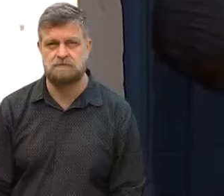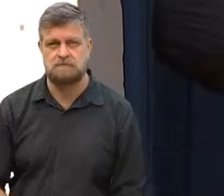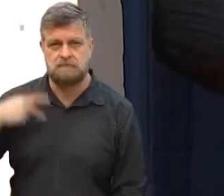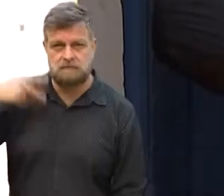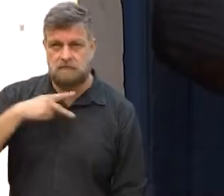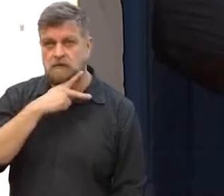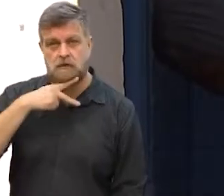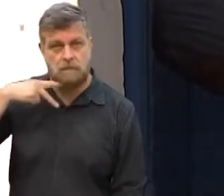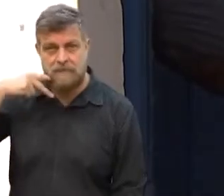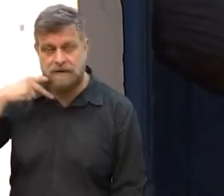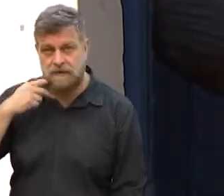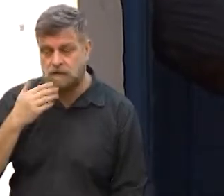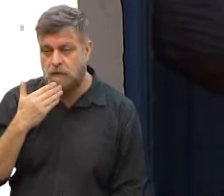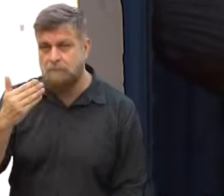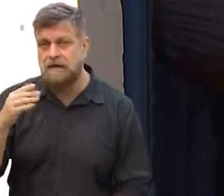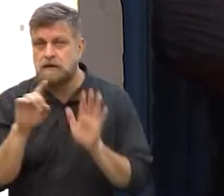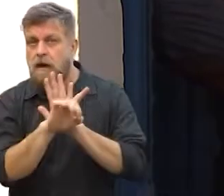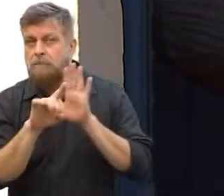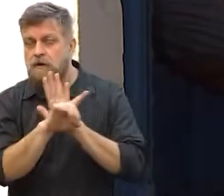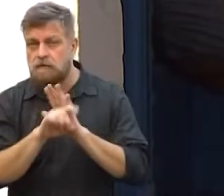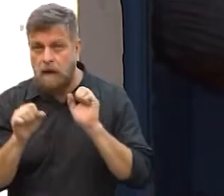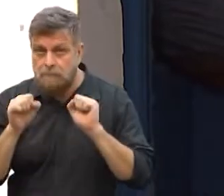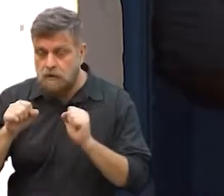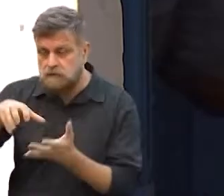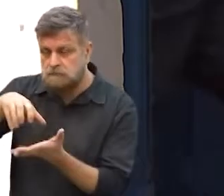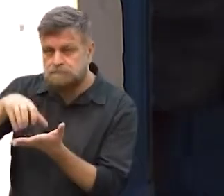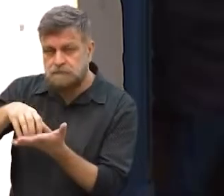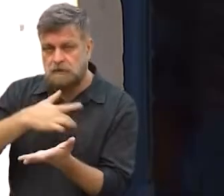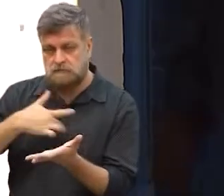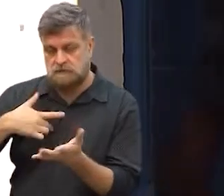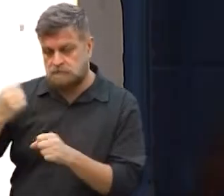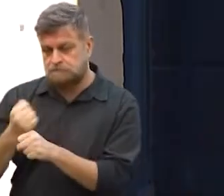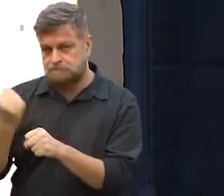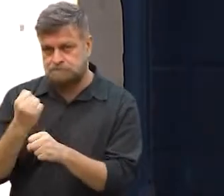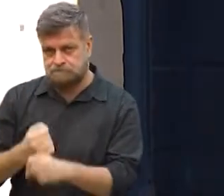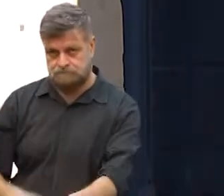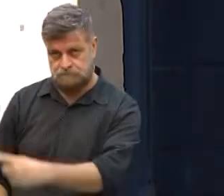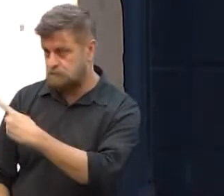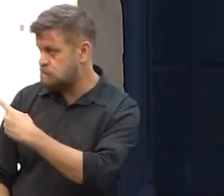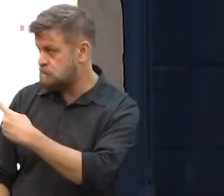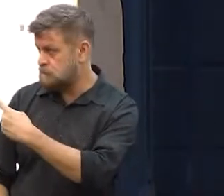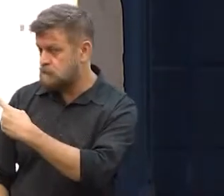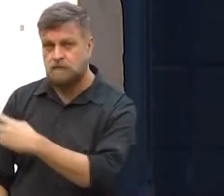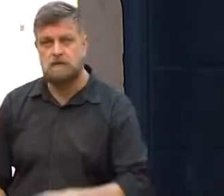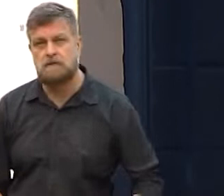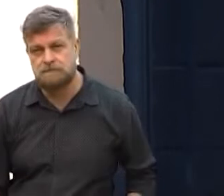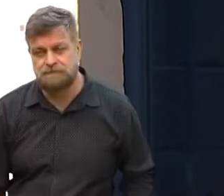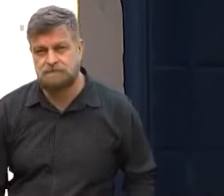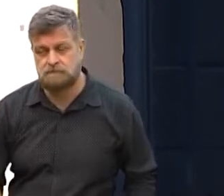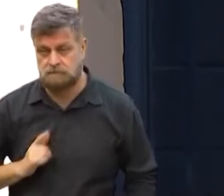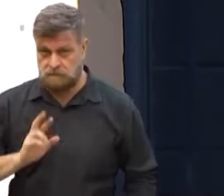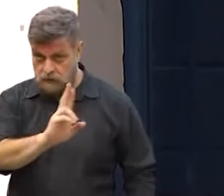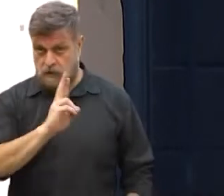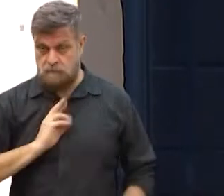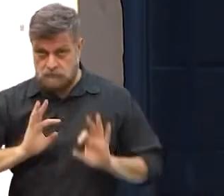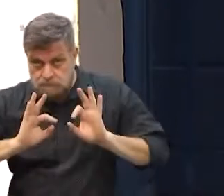O vereador Permínio Monteiro solicita informações sobre a possibilidade de reforma aqui no Centro de Saúde Parque da Figueira. Se a